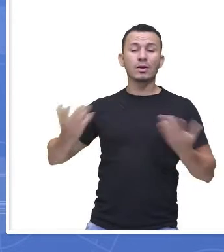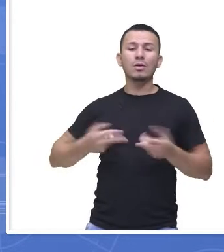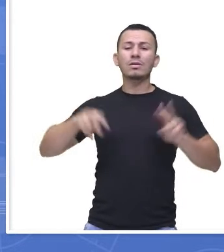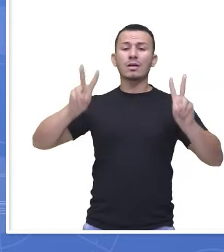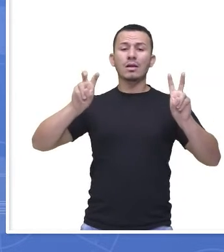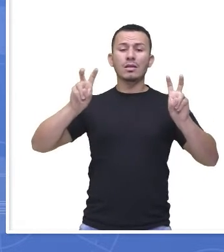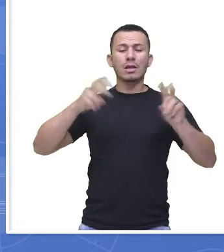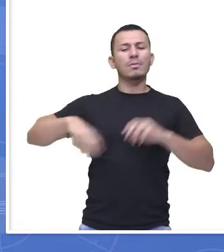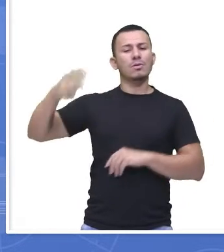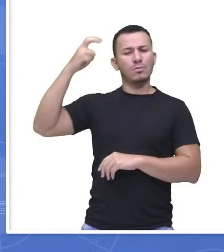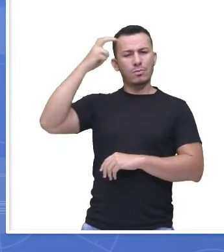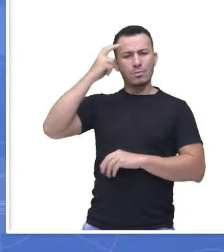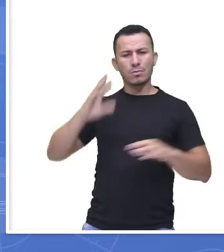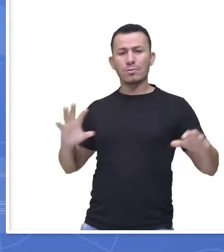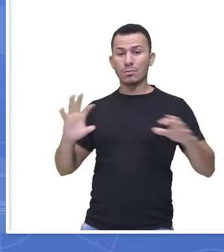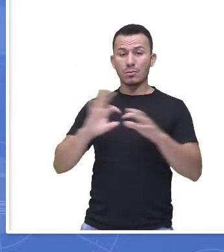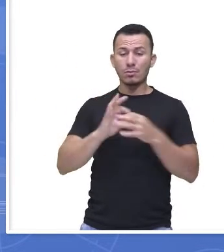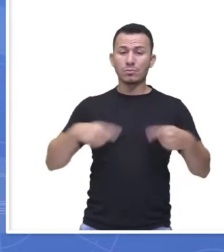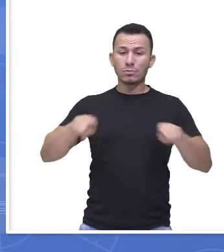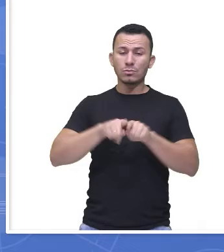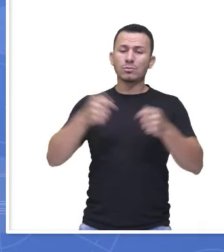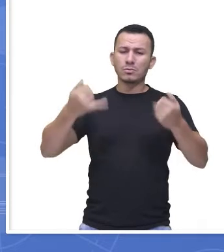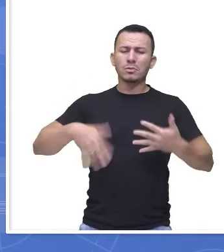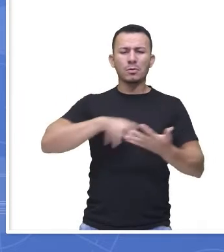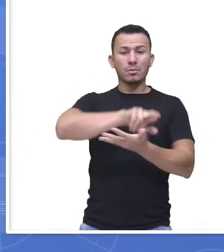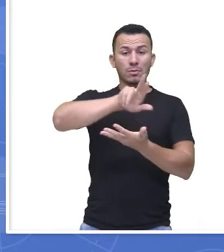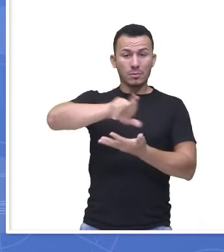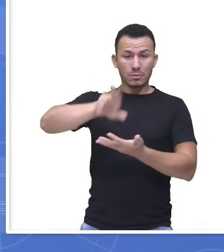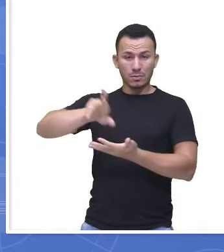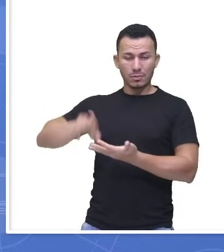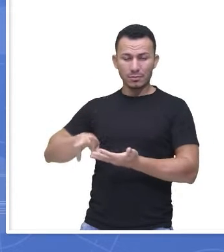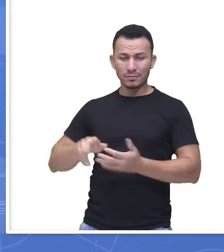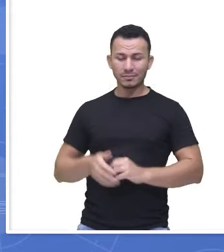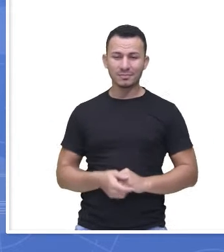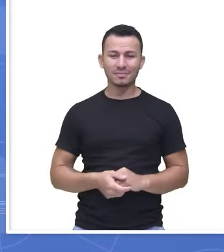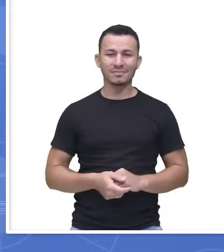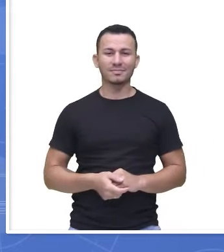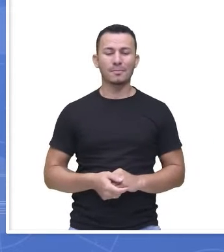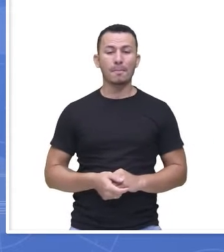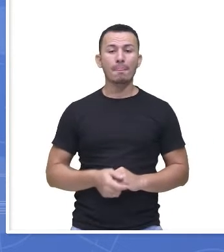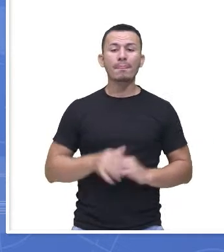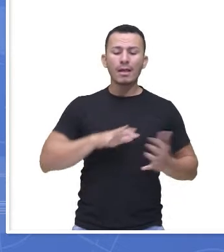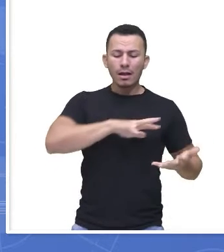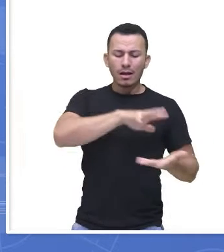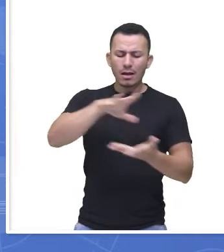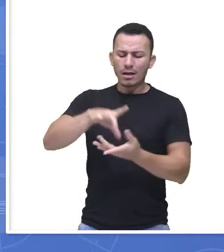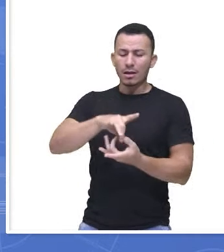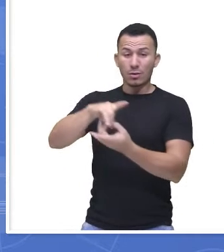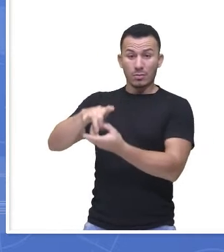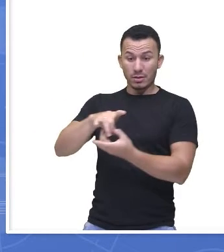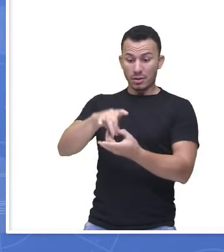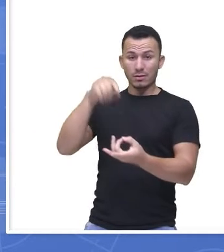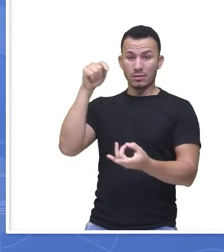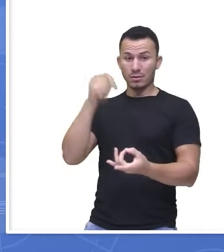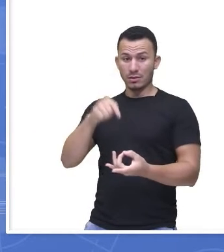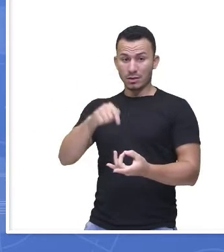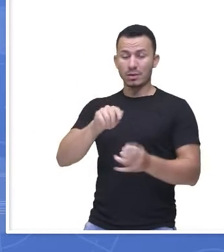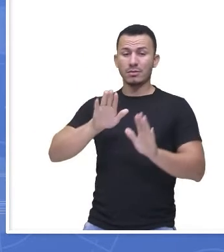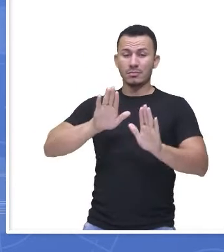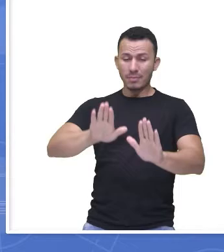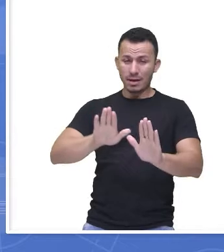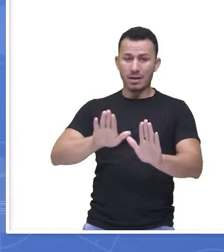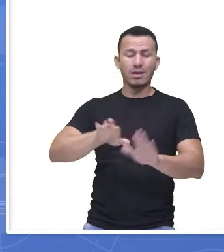da cultura e a globalização, né? A diversidade cultural e a globalização. A globalização não está